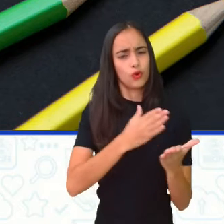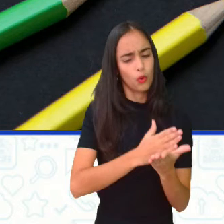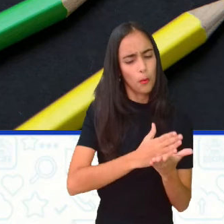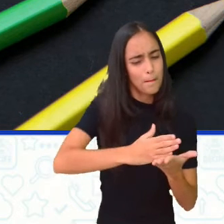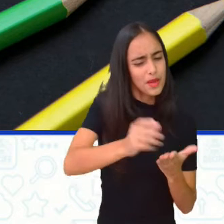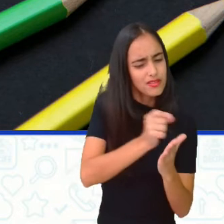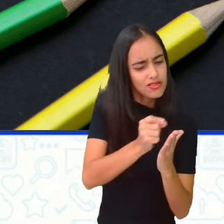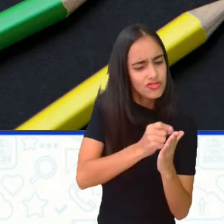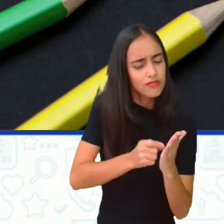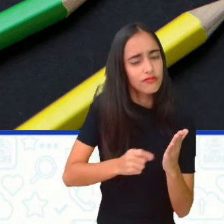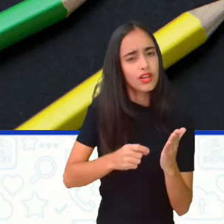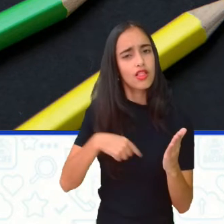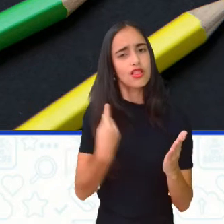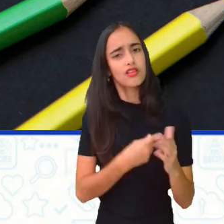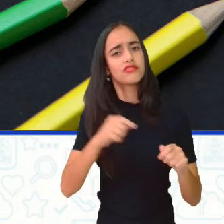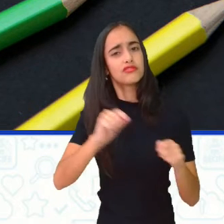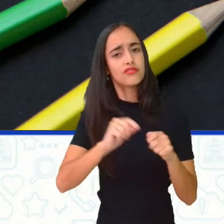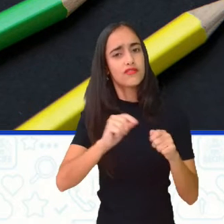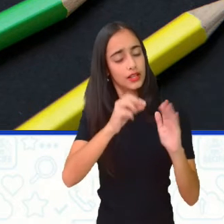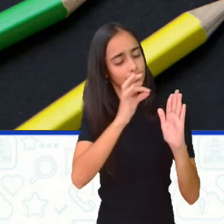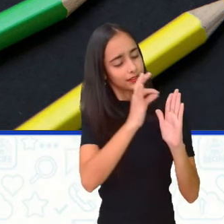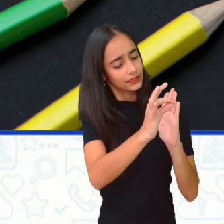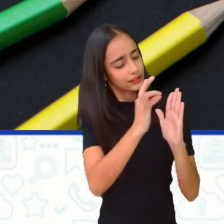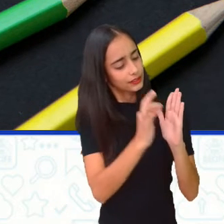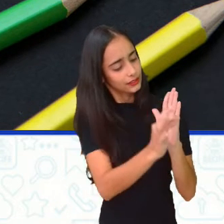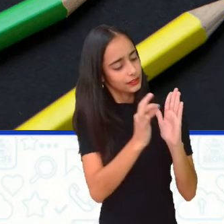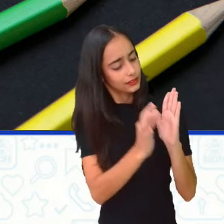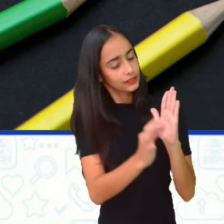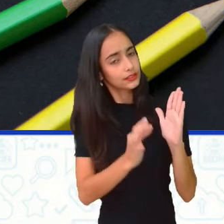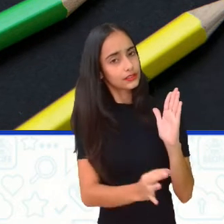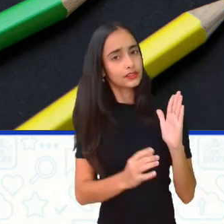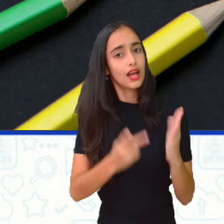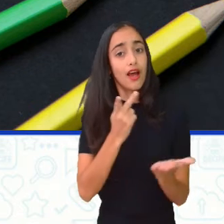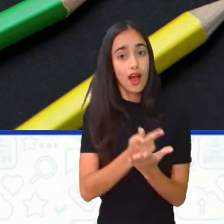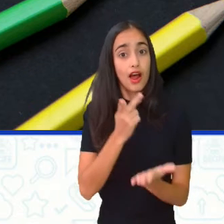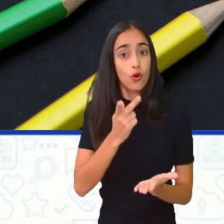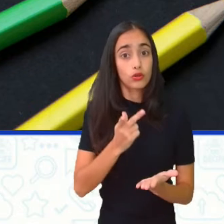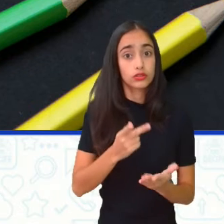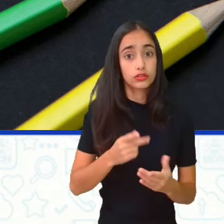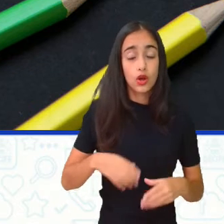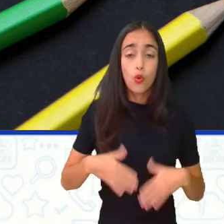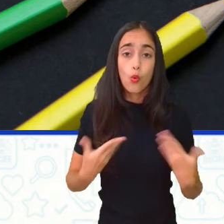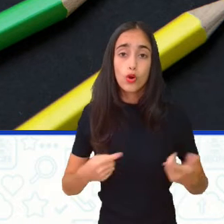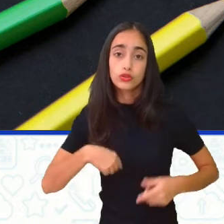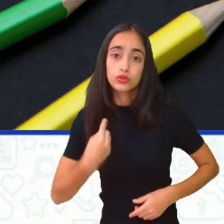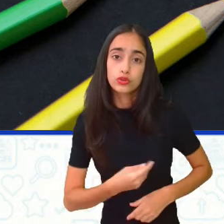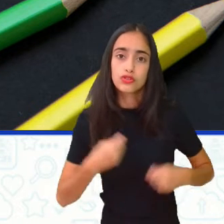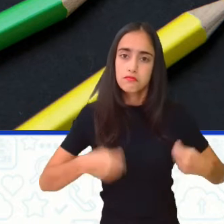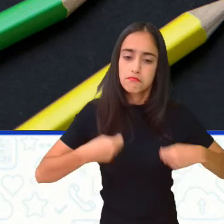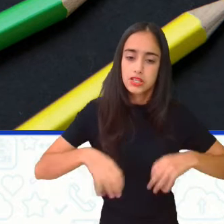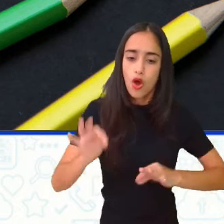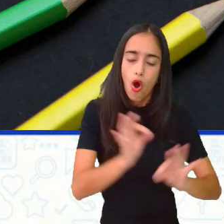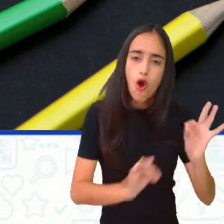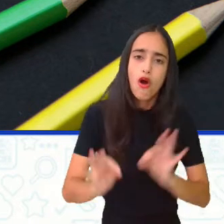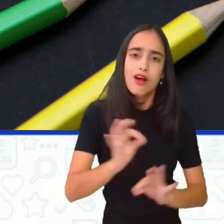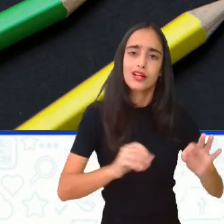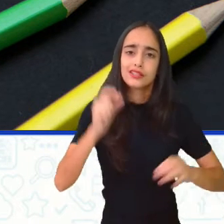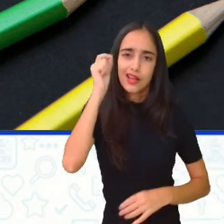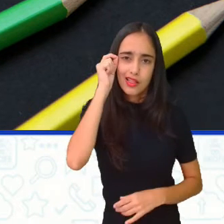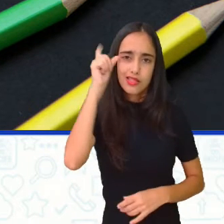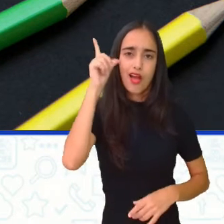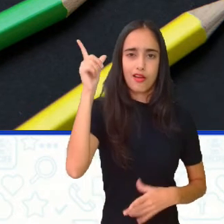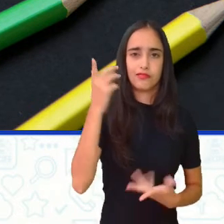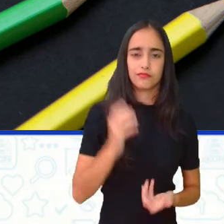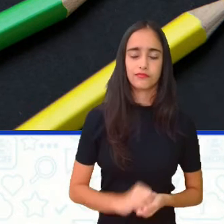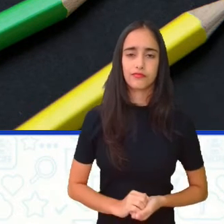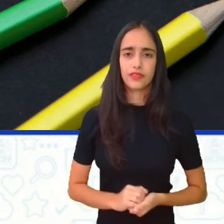resumo do que pretendemos abordar. Isso acontece muito quando a gente precisa organizar as nossas ideias. Vocês ainda estão bem novinhos, ainda não fizeram Enem,